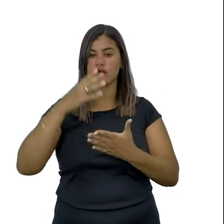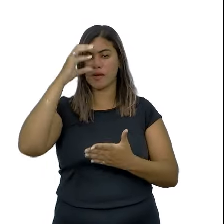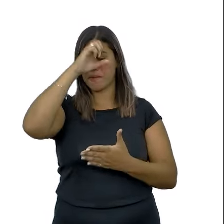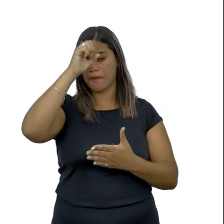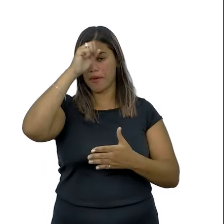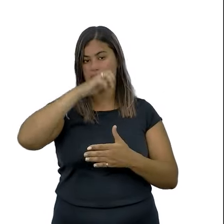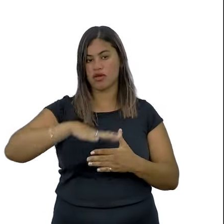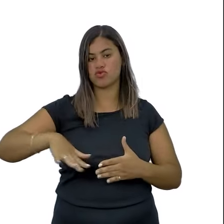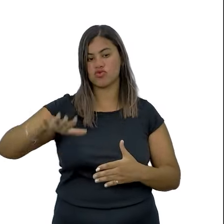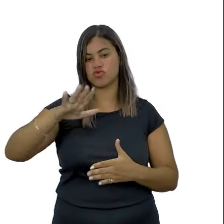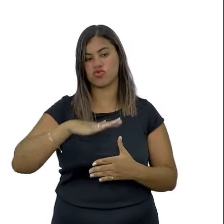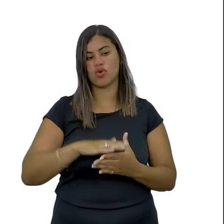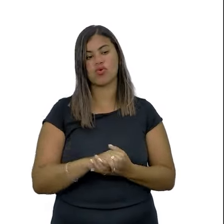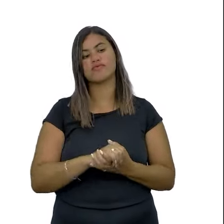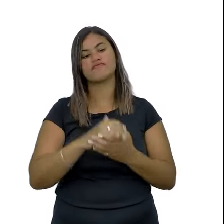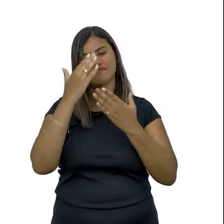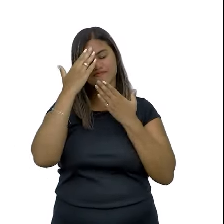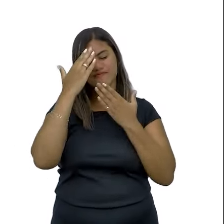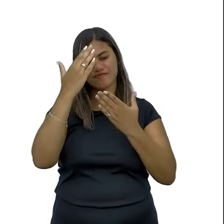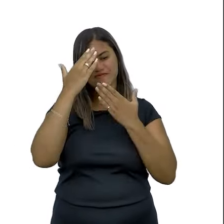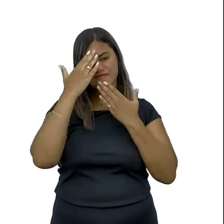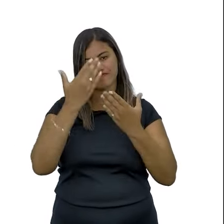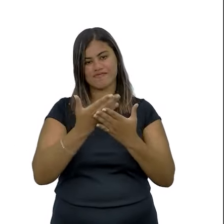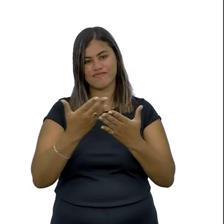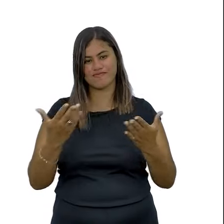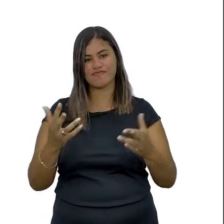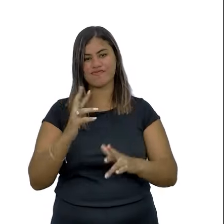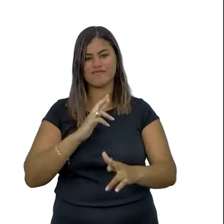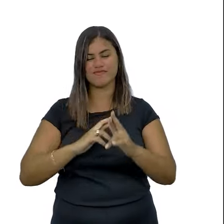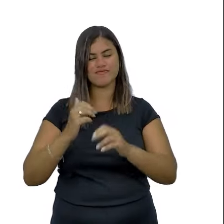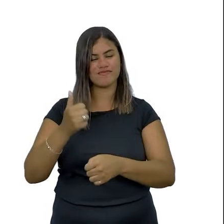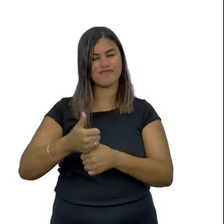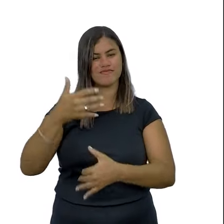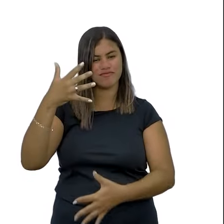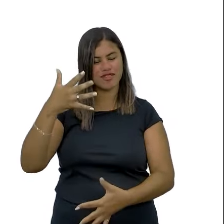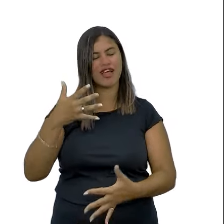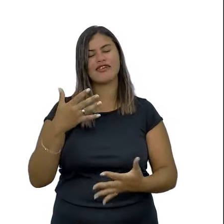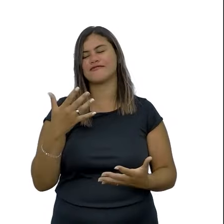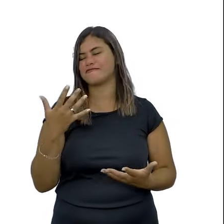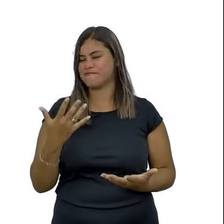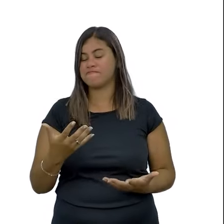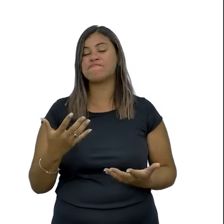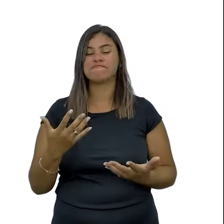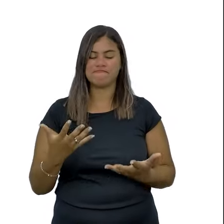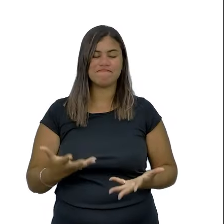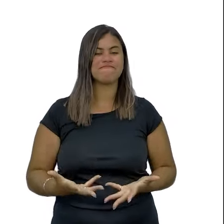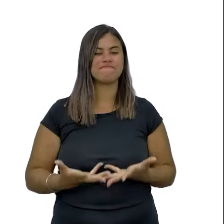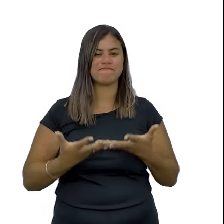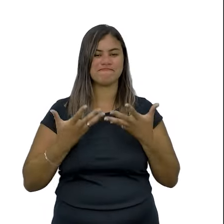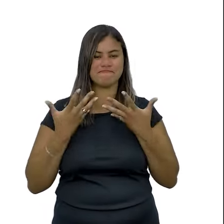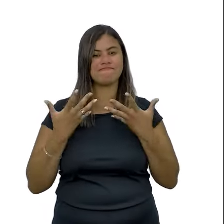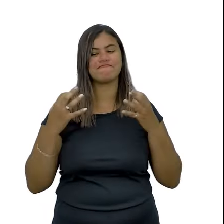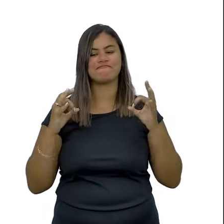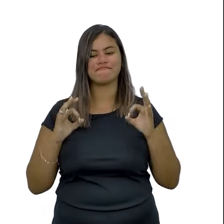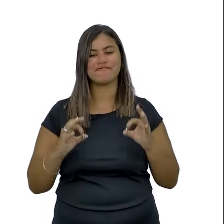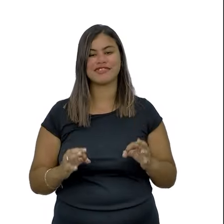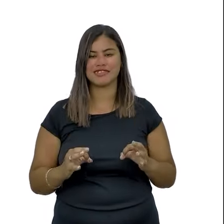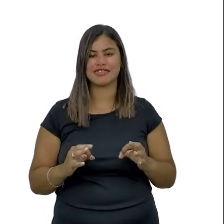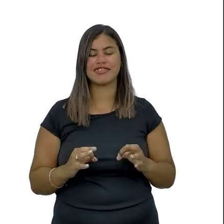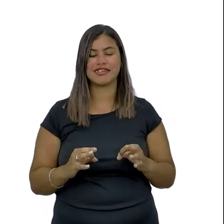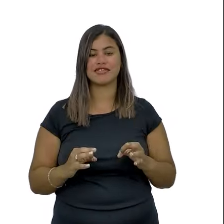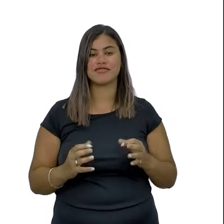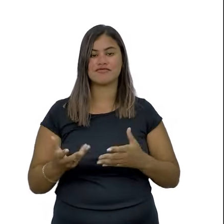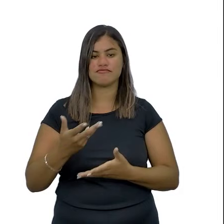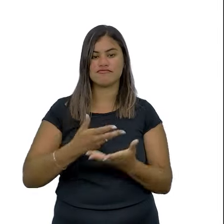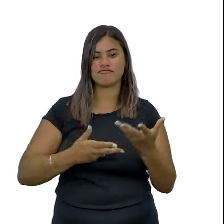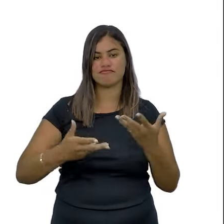coletivo. Agradeço as suas participações no chat, que muito enriquece a partilha de